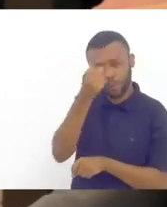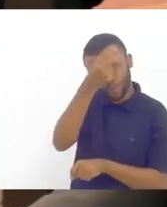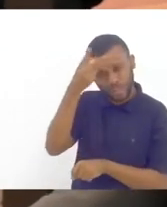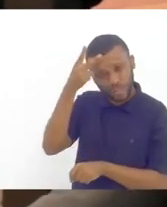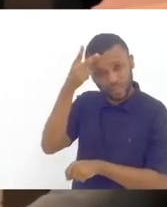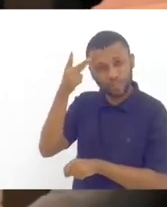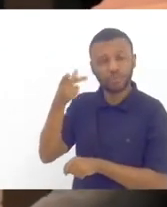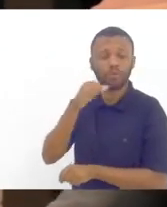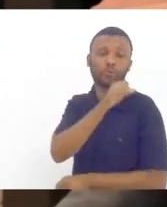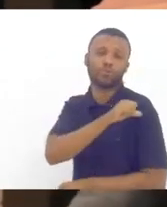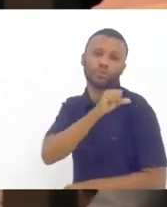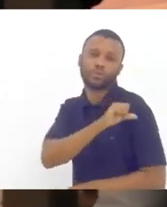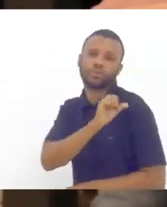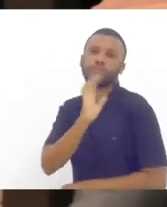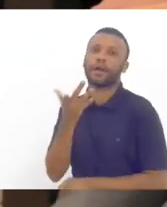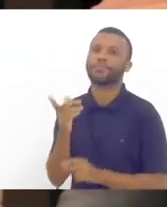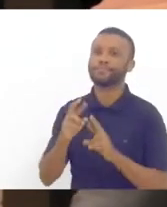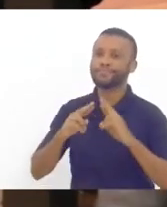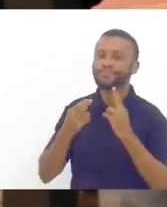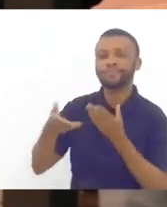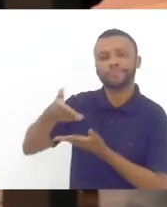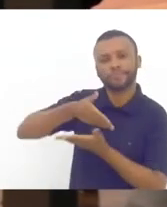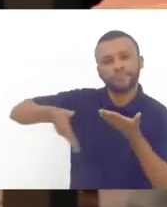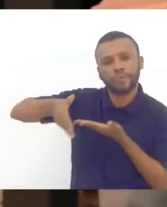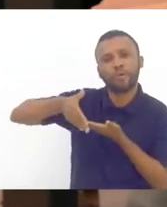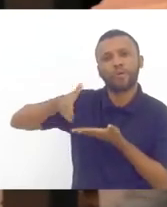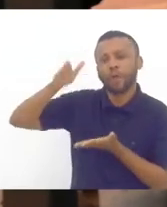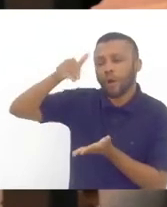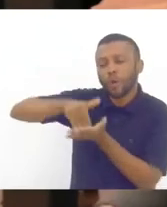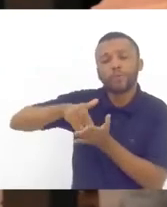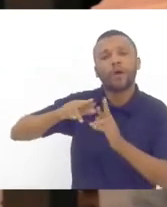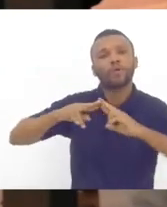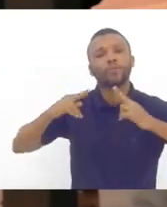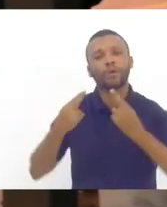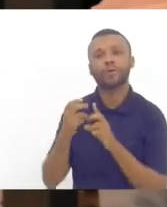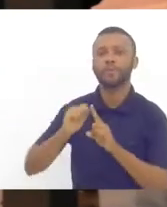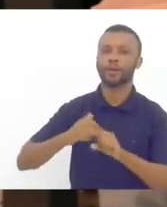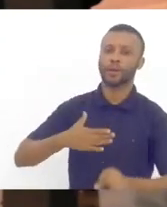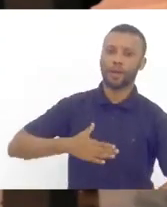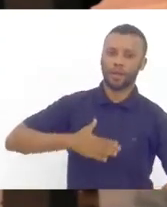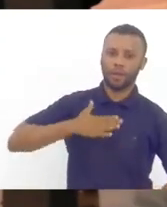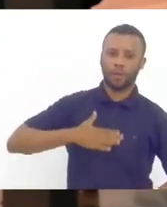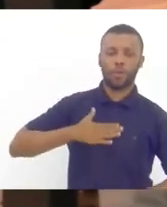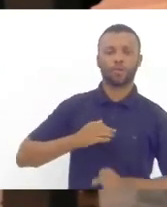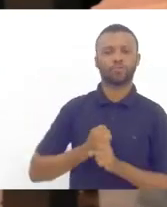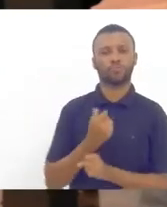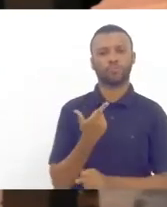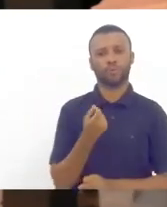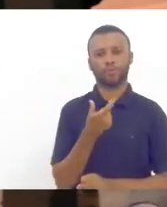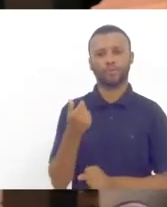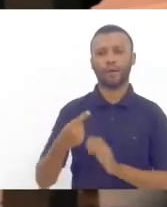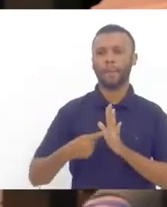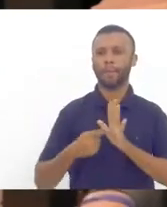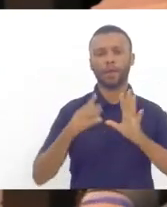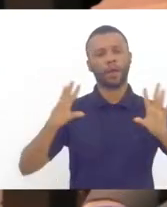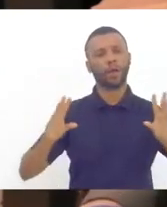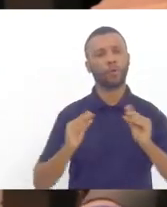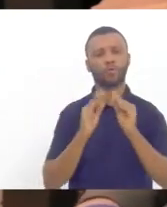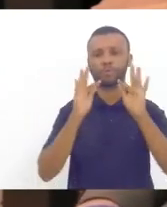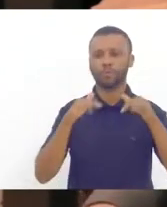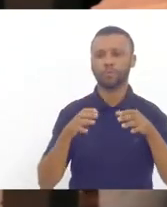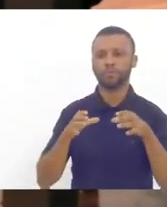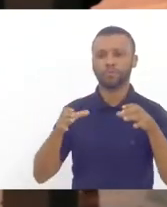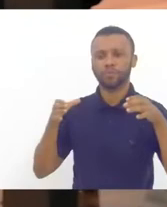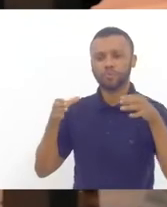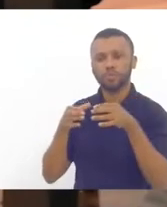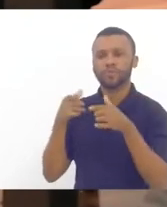dessa última reunião de agosto de 2021, onde já foi apresentada a conclusão do grupo de